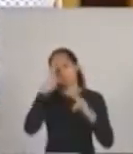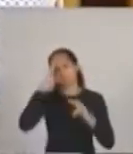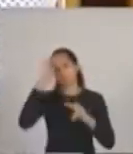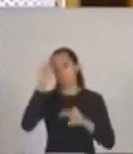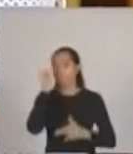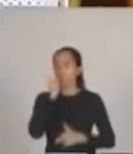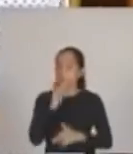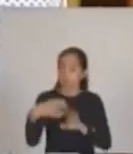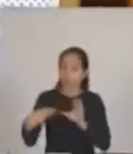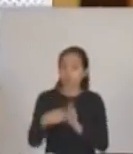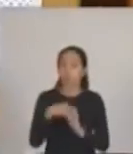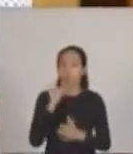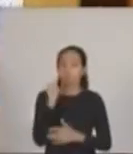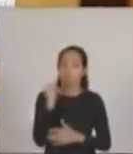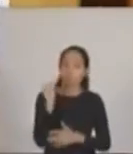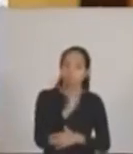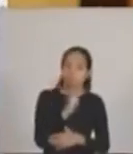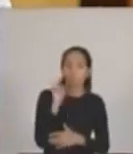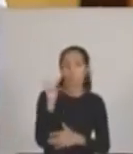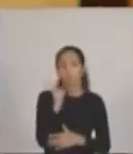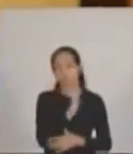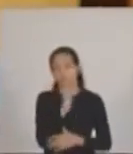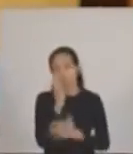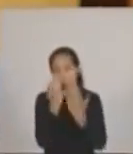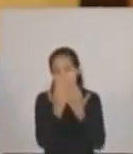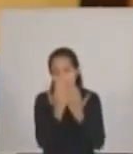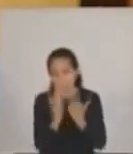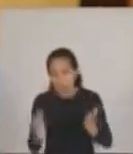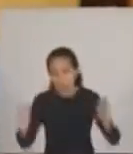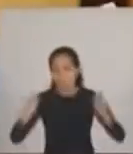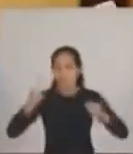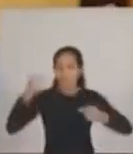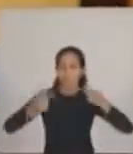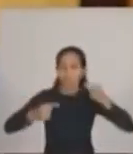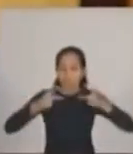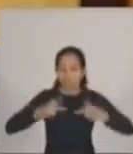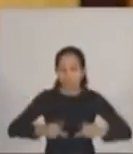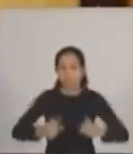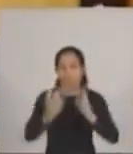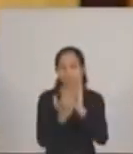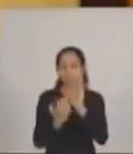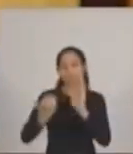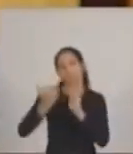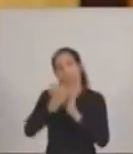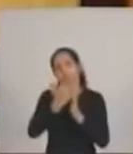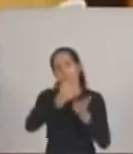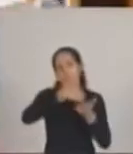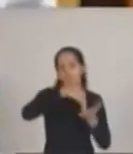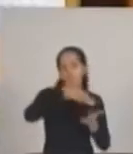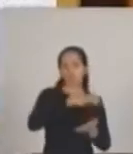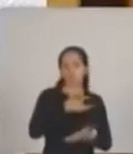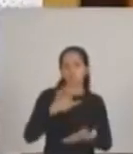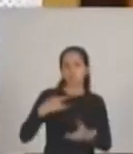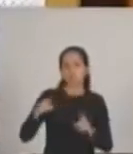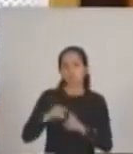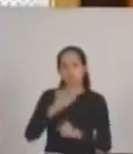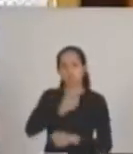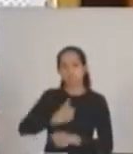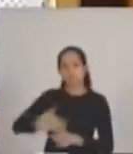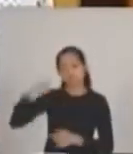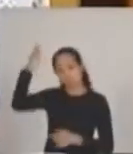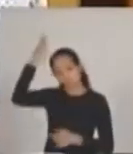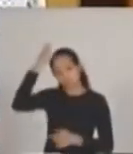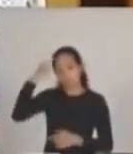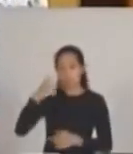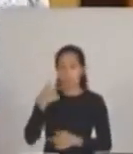urgência e emergência. Então, para abrir uma discussão maior com a Secretaria de Saúde, com o Governo do Estado, eu não vou fazer disso um cavalo